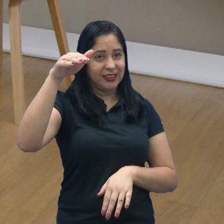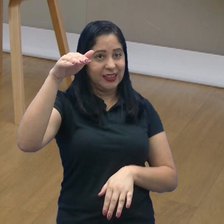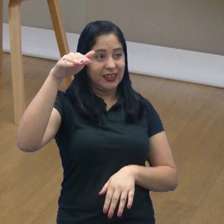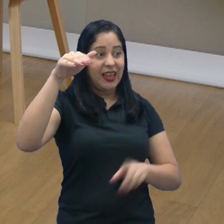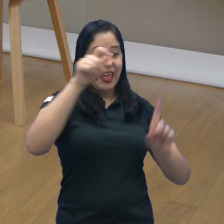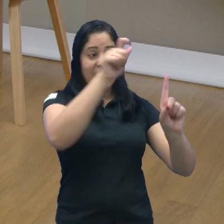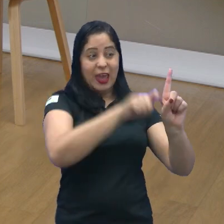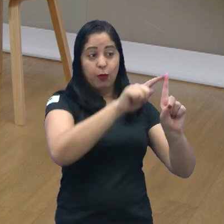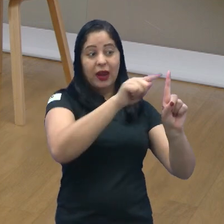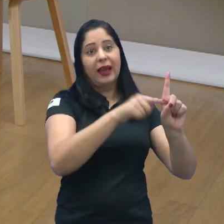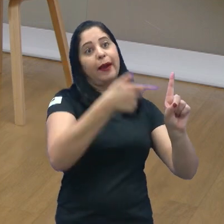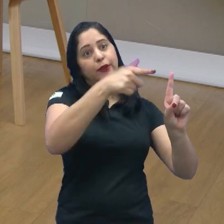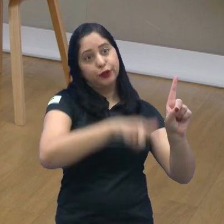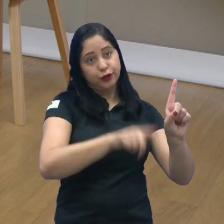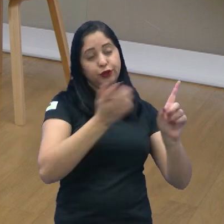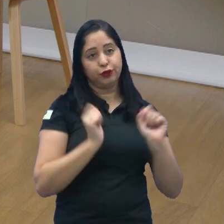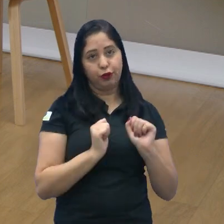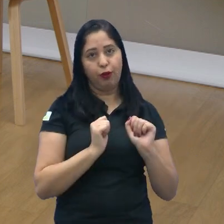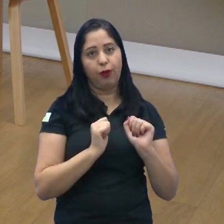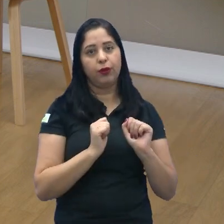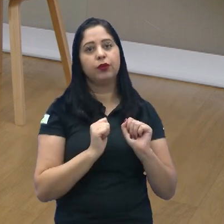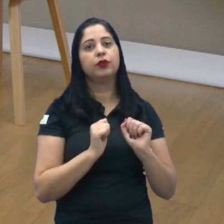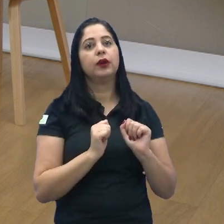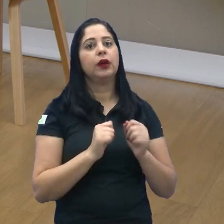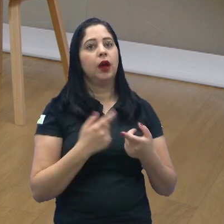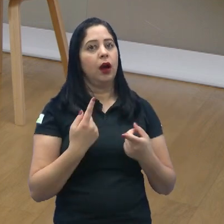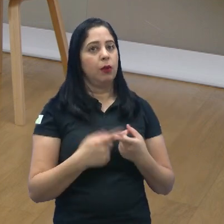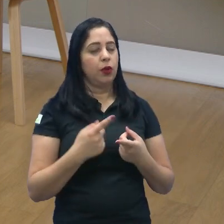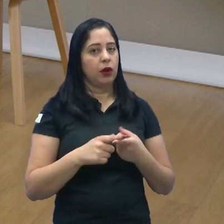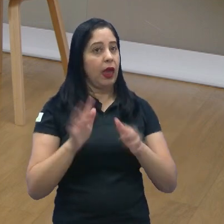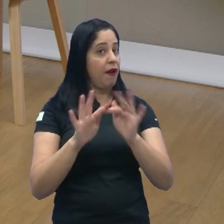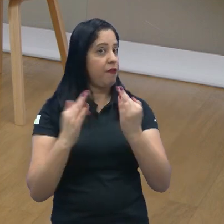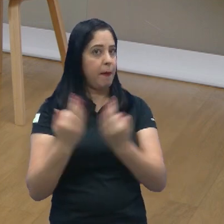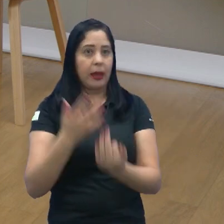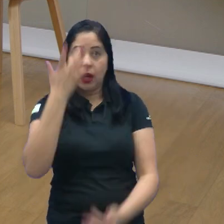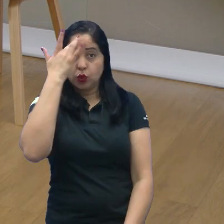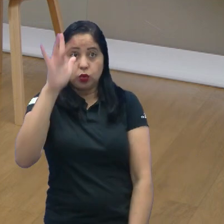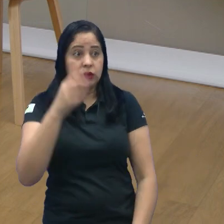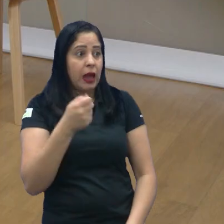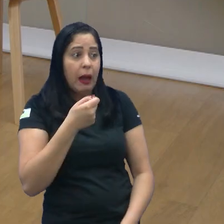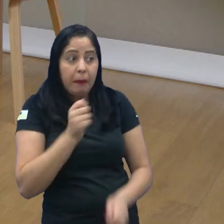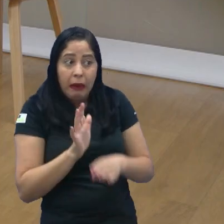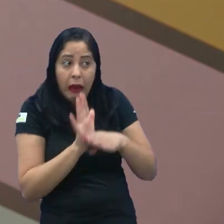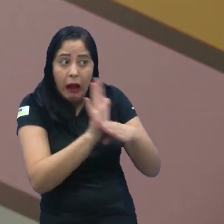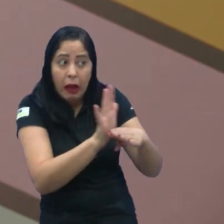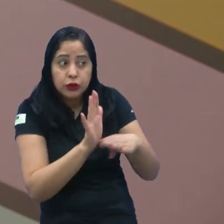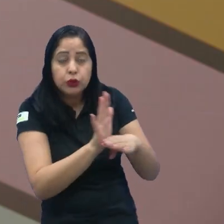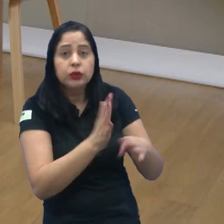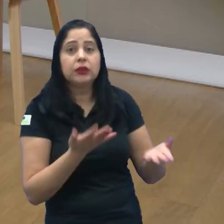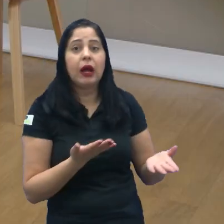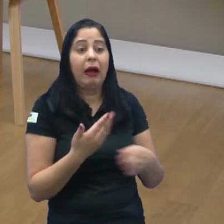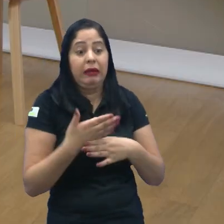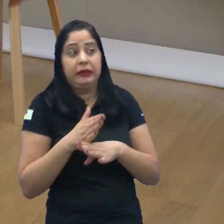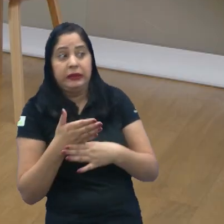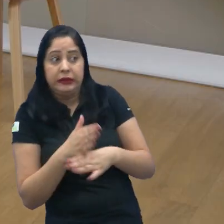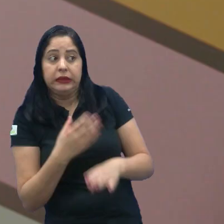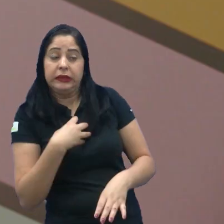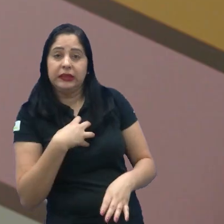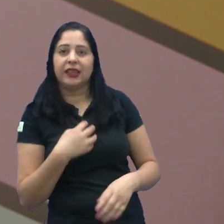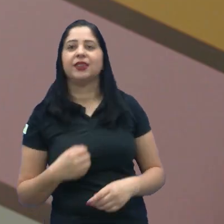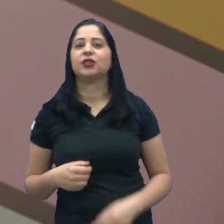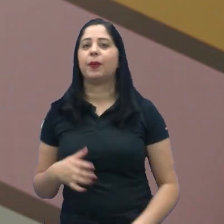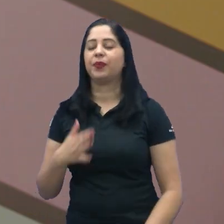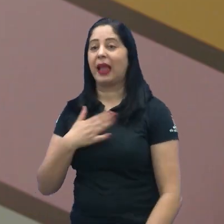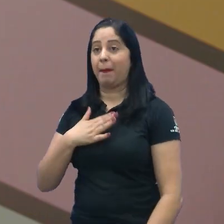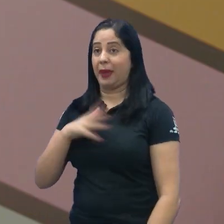sim. dicas práticas para essa rede de apoio, porque muitas vezes não sabe nem o que falar, hein? Exatamente. Fica perdida ali, como que eu vou ajudar? Tem uma professora minha da